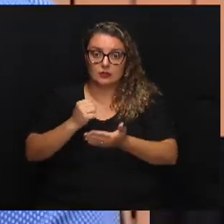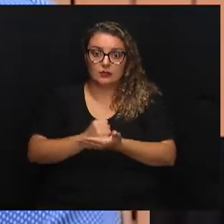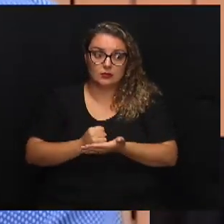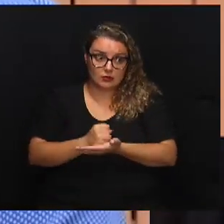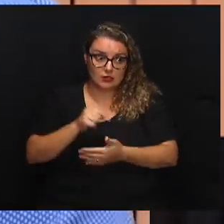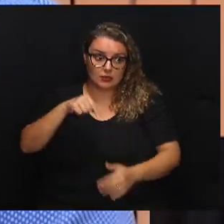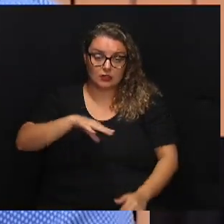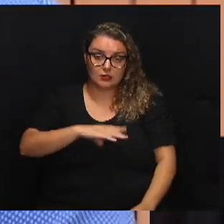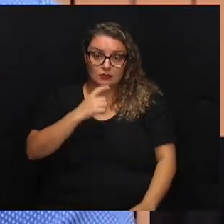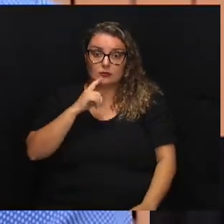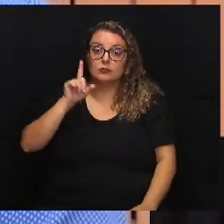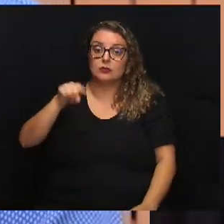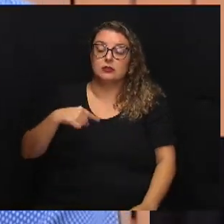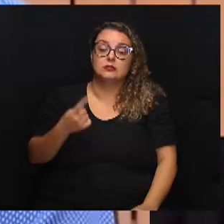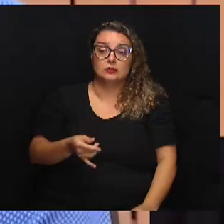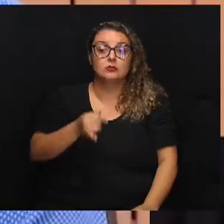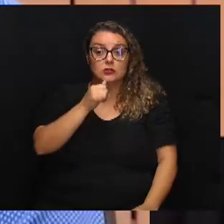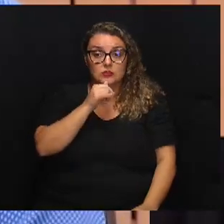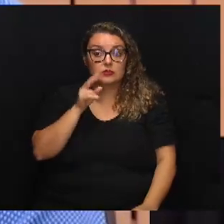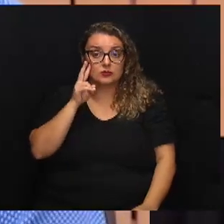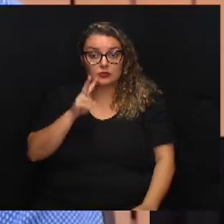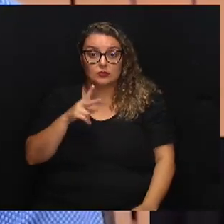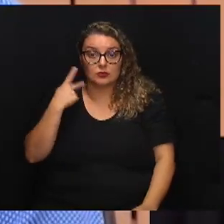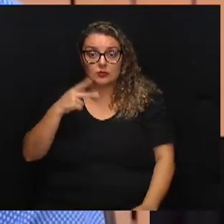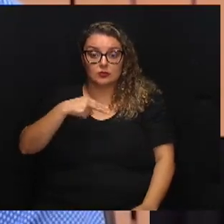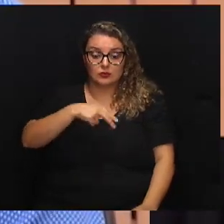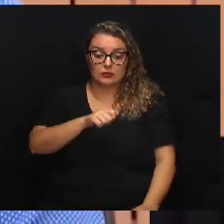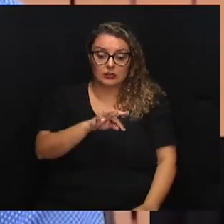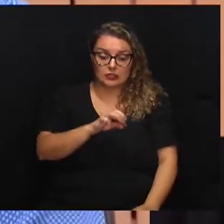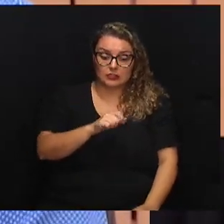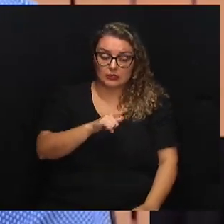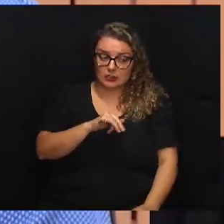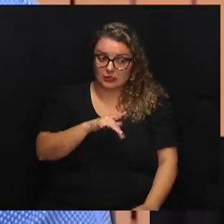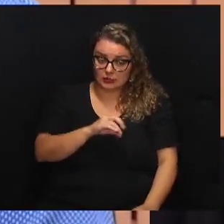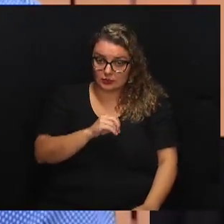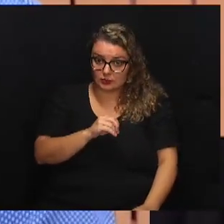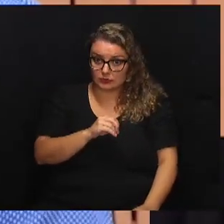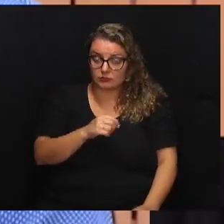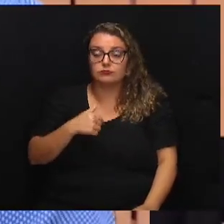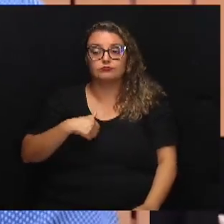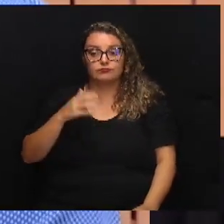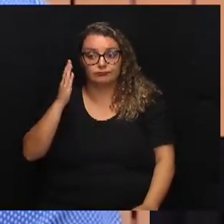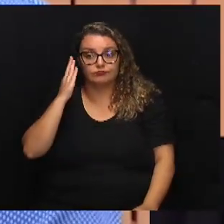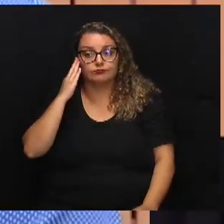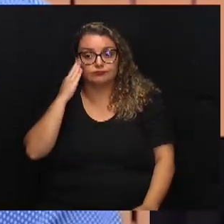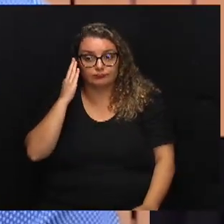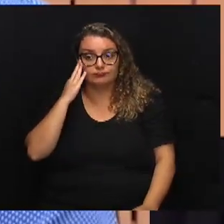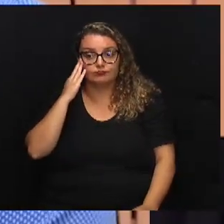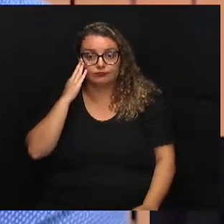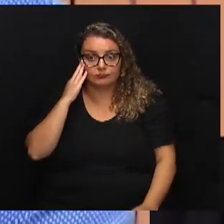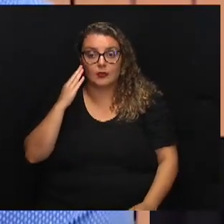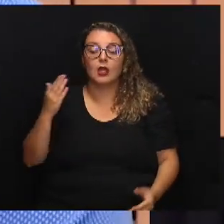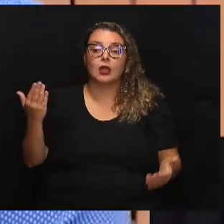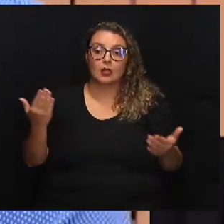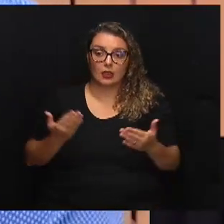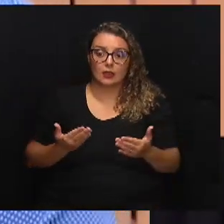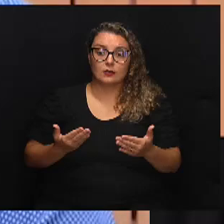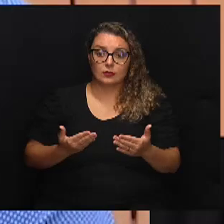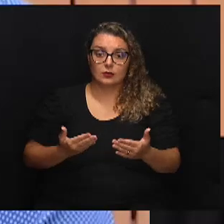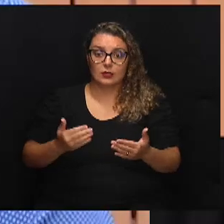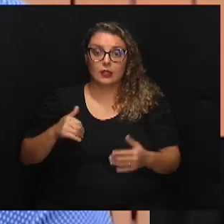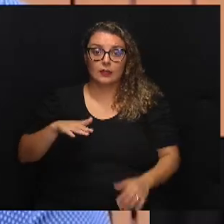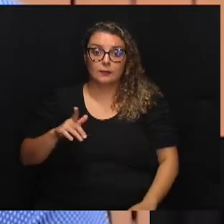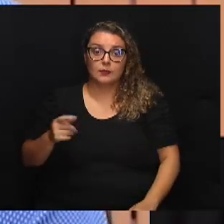Mas depois do exemplo que nós vimos do vereador Natalino, eu sei que agora se torna mais do